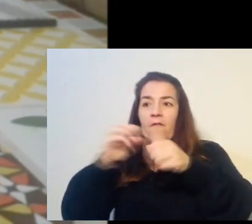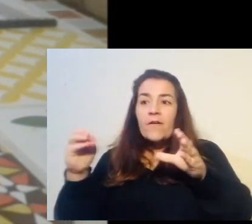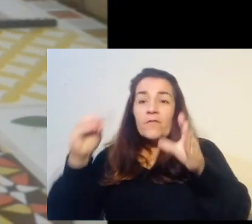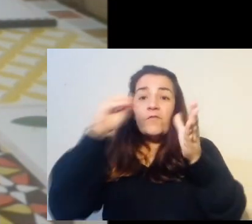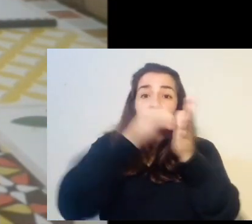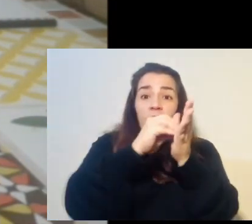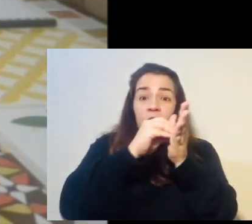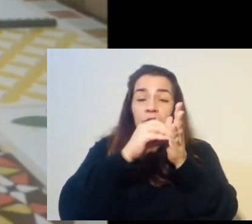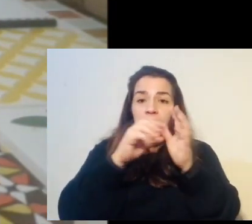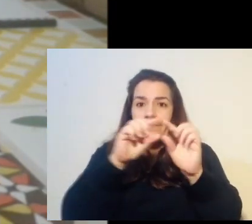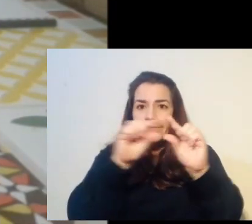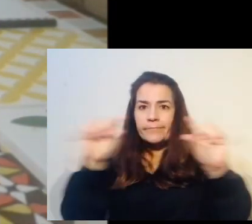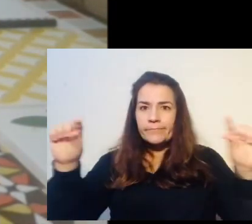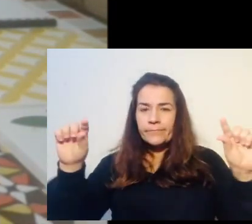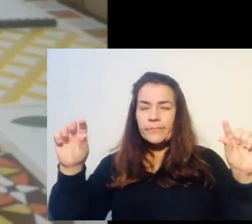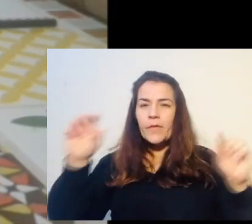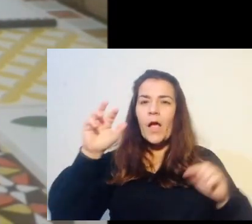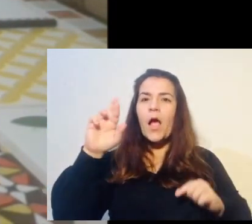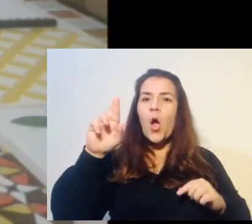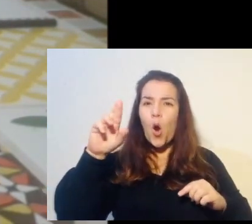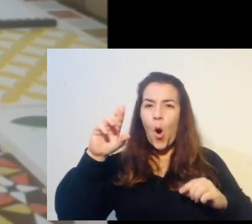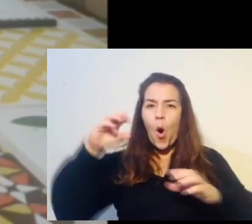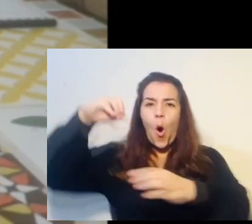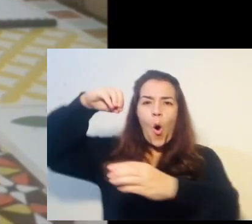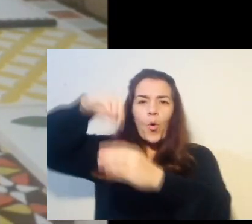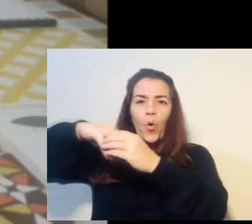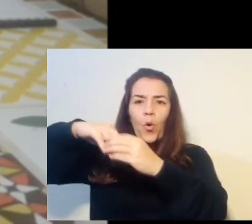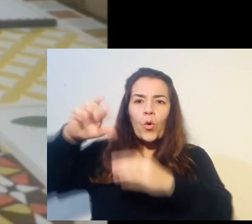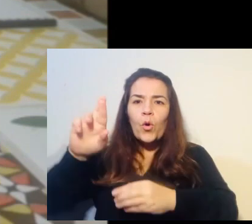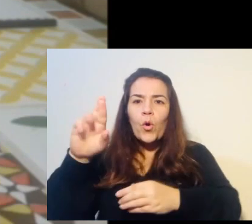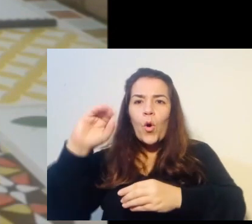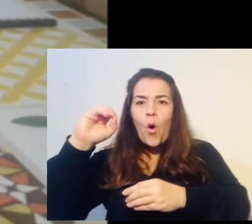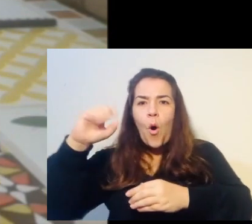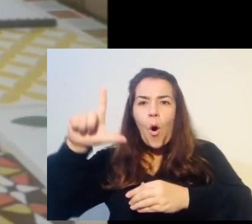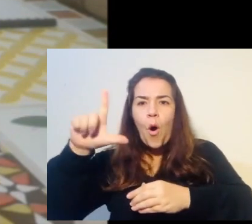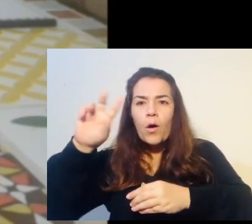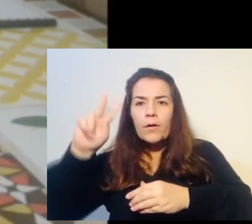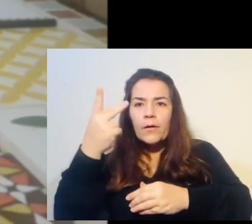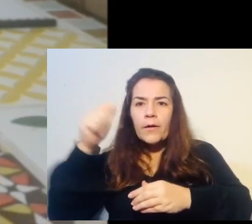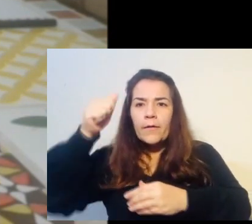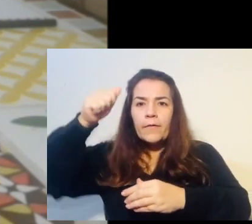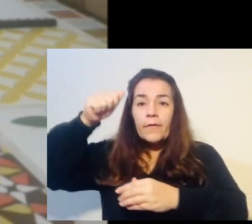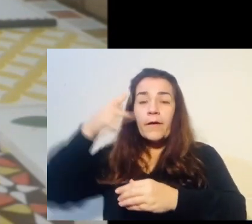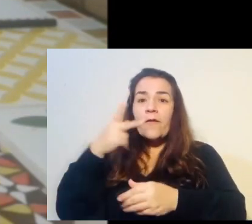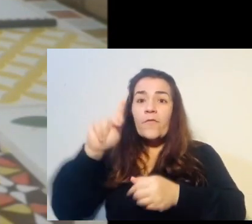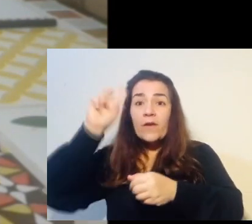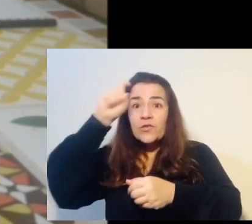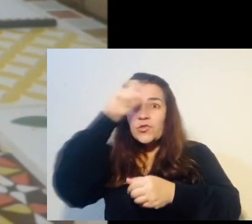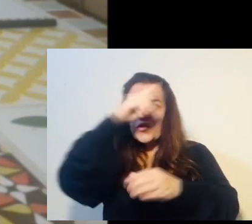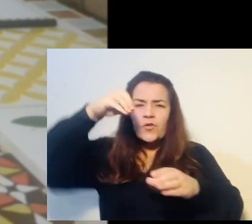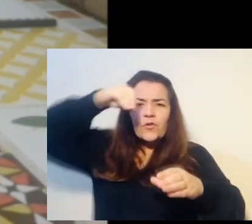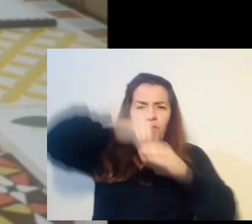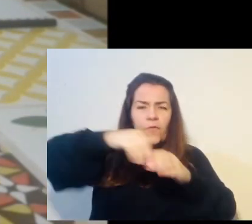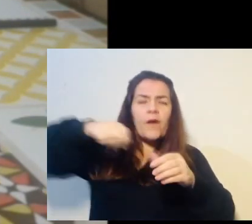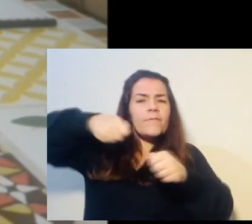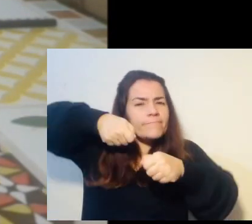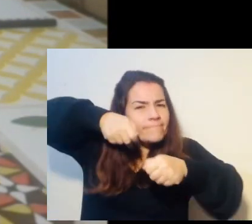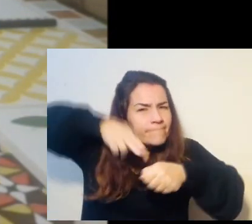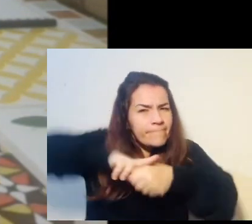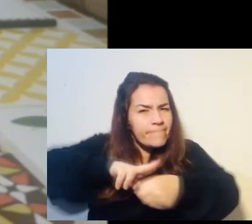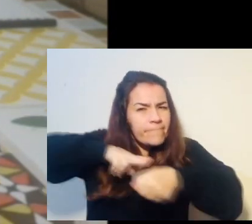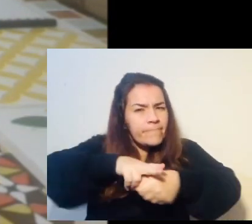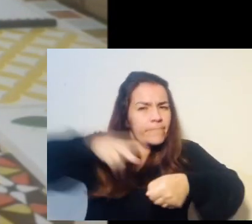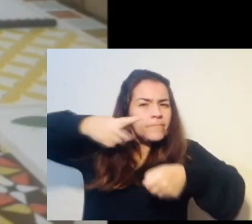das extremidades. Com rolhas de vinho, com esse diâmetro, talvez vocês podem ter um pouco de dificuldade, que ela é difícil de entrar. E vocês vão ter que lixar,